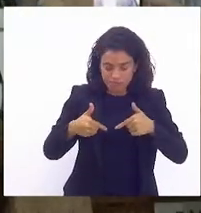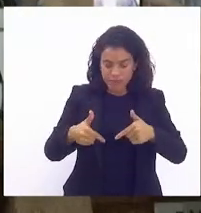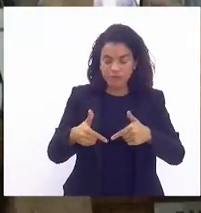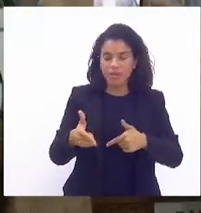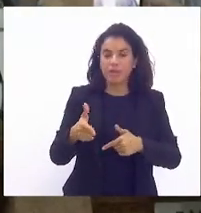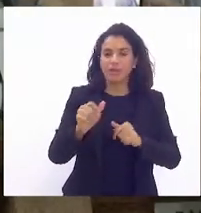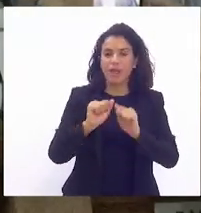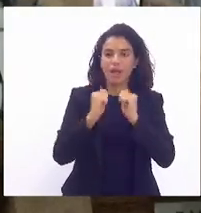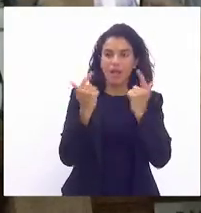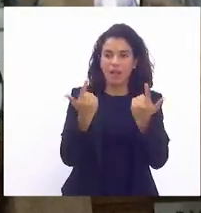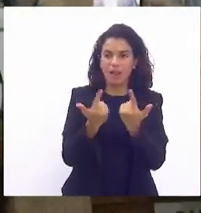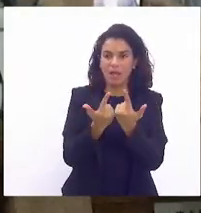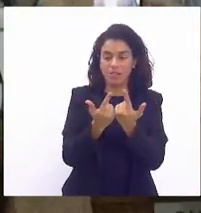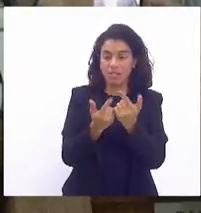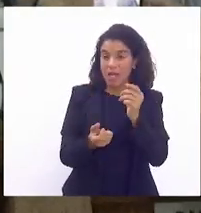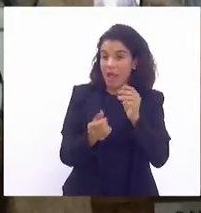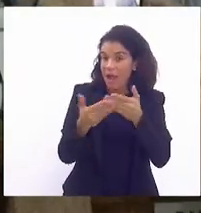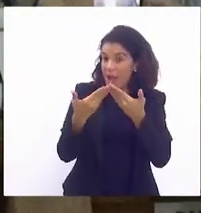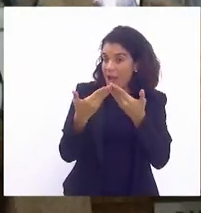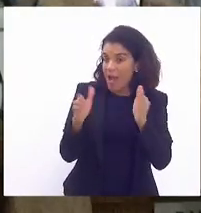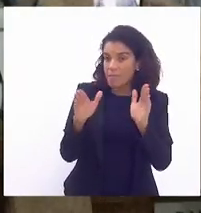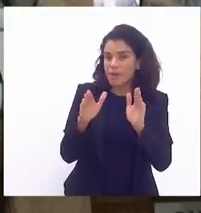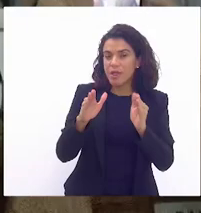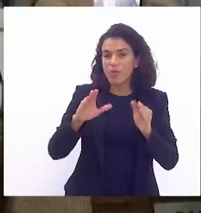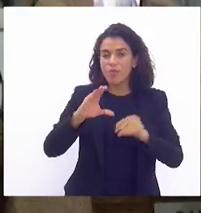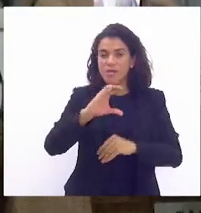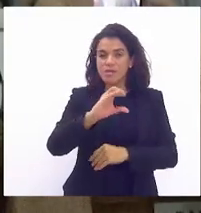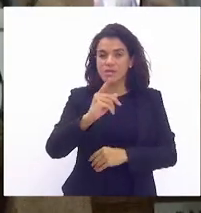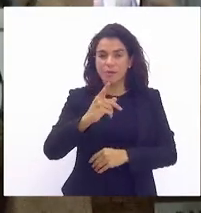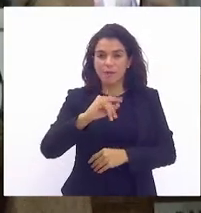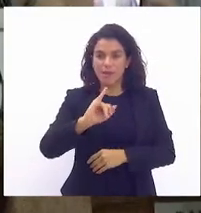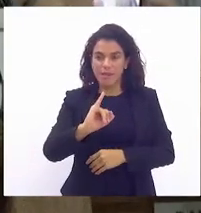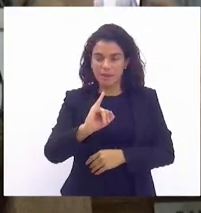LERJ, abrir uma CPI